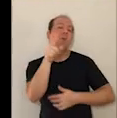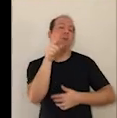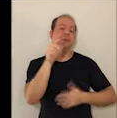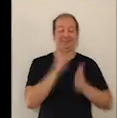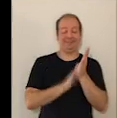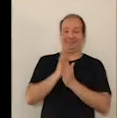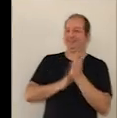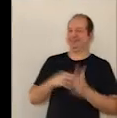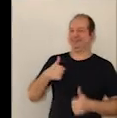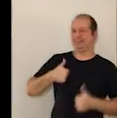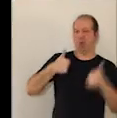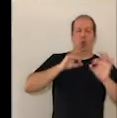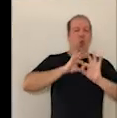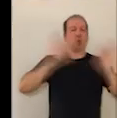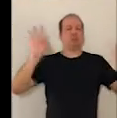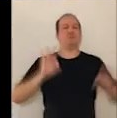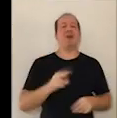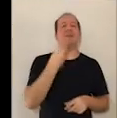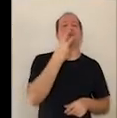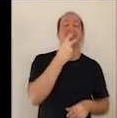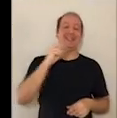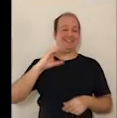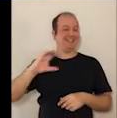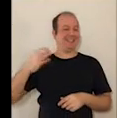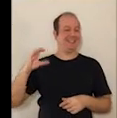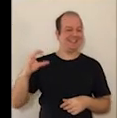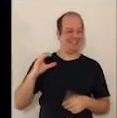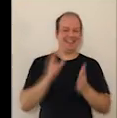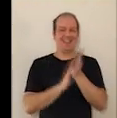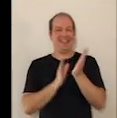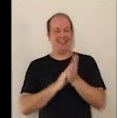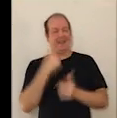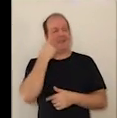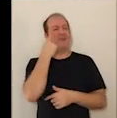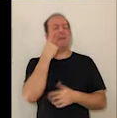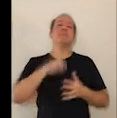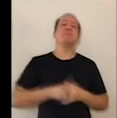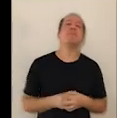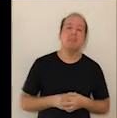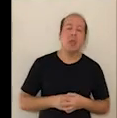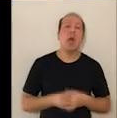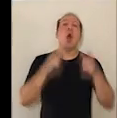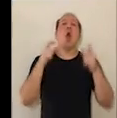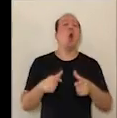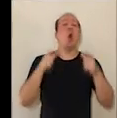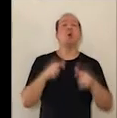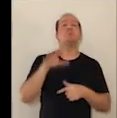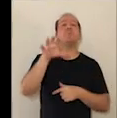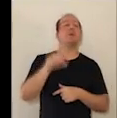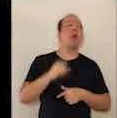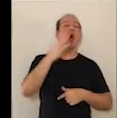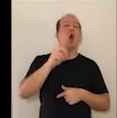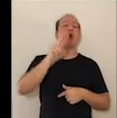deles. Opa! 20 sequins, isso ajuda a lubrificar a máquina aqui de cima. Bom, vejamos. Por onde devemos